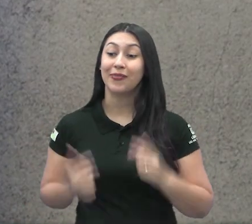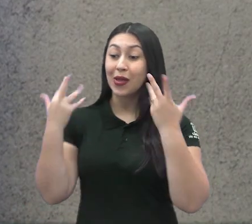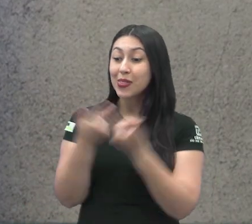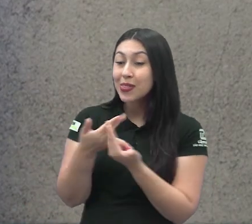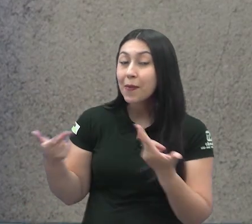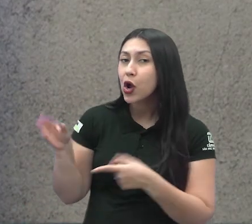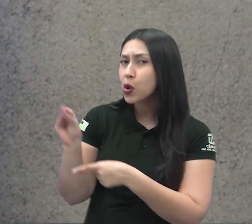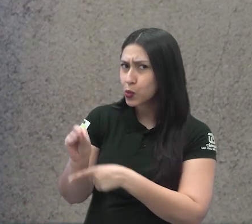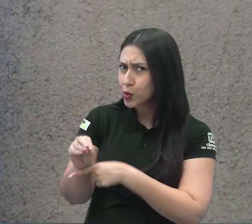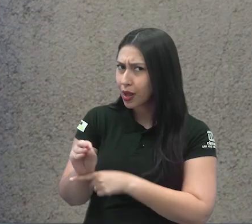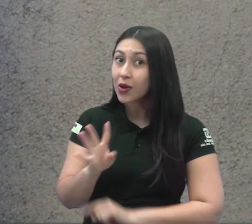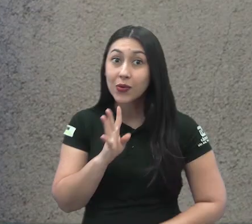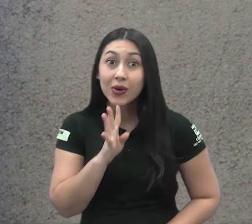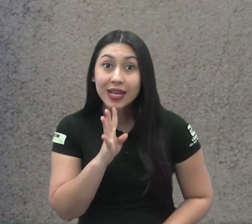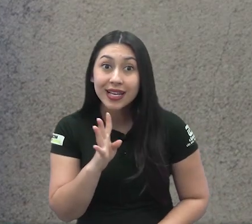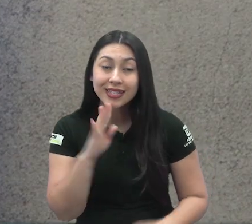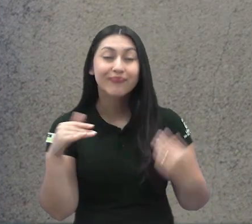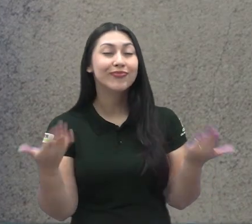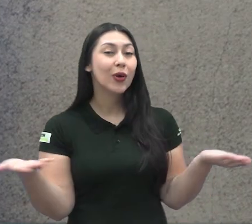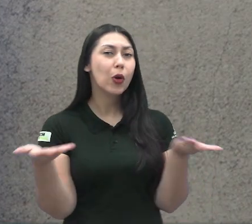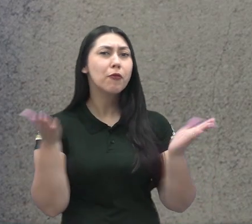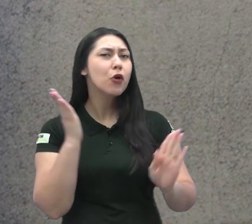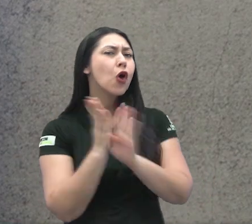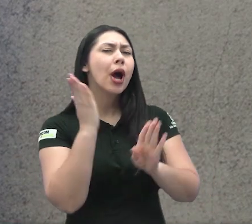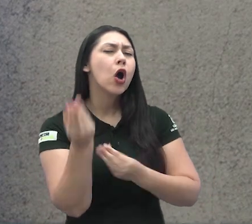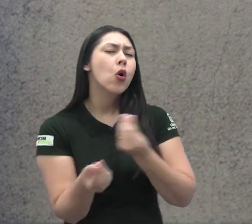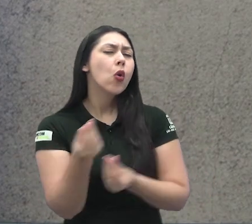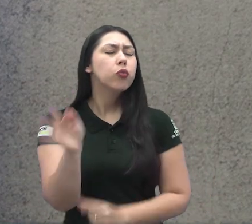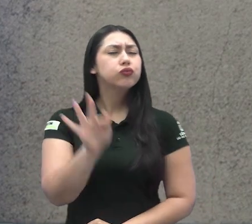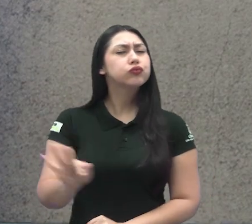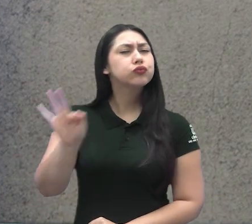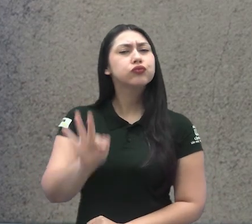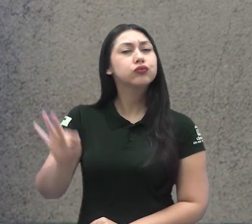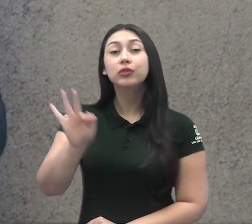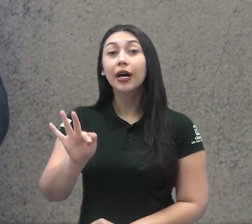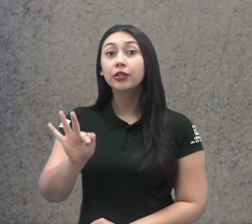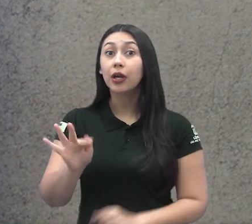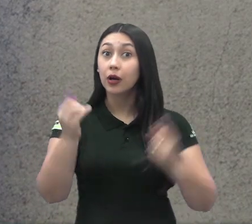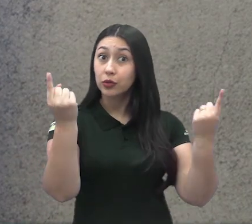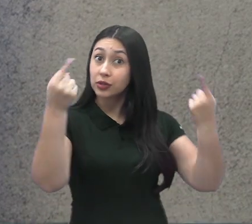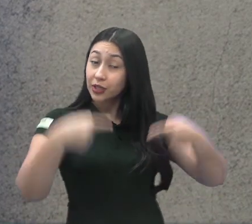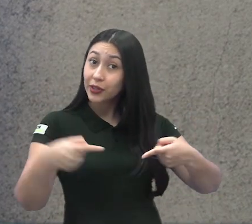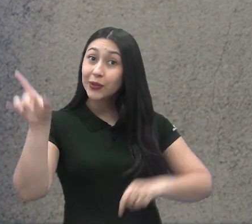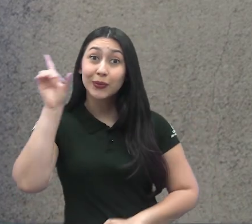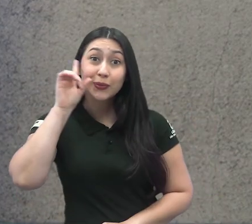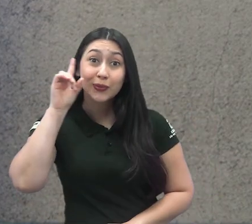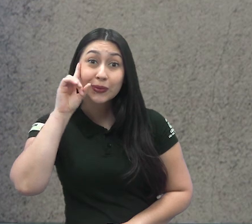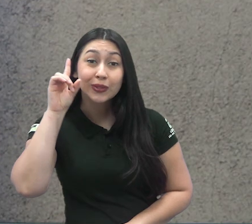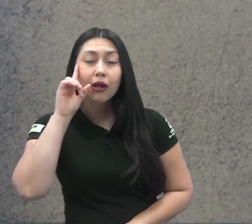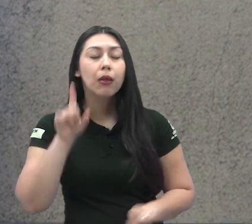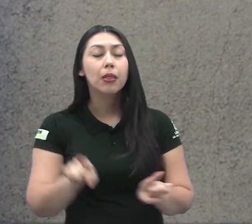ouviu falar? Então vamos descobrir juntos como é a formação do zootecnista, os desafios do dia a dia e